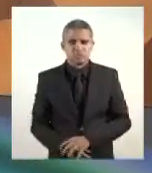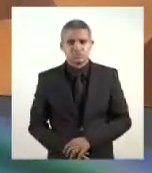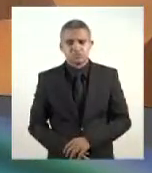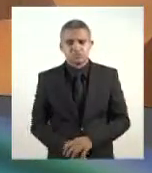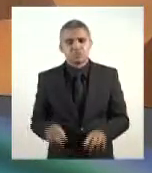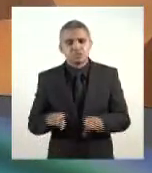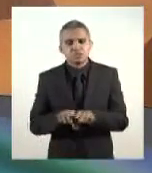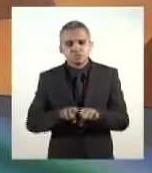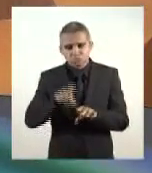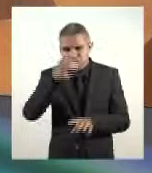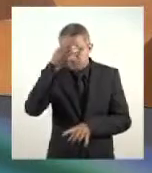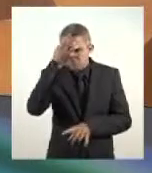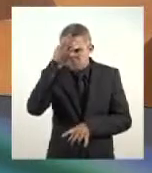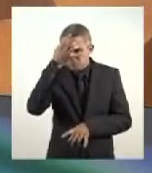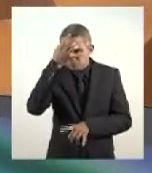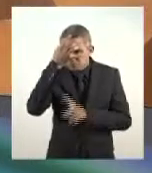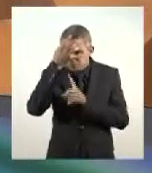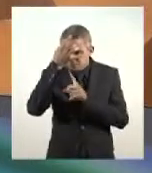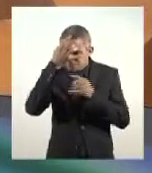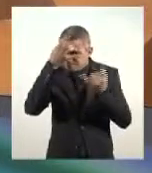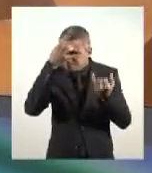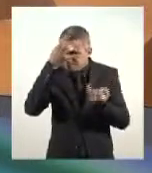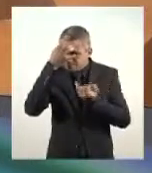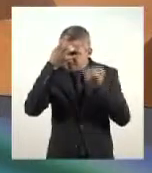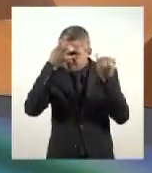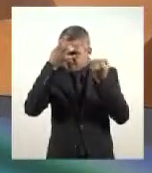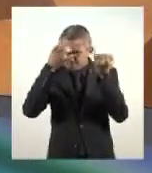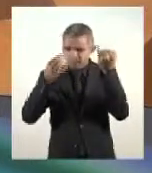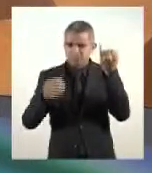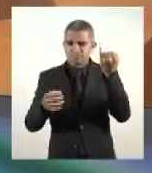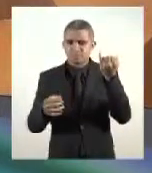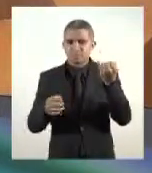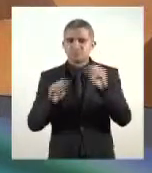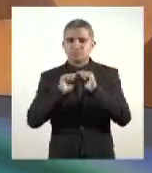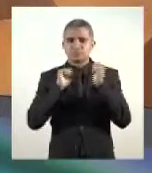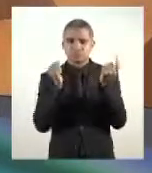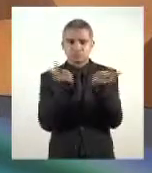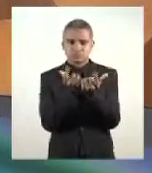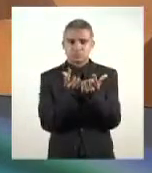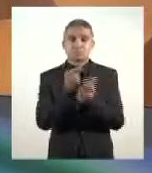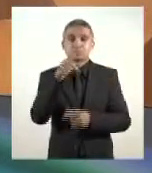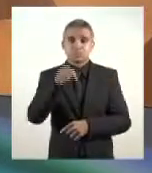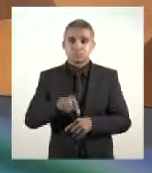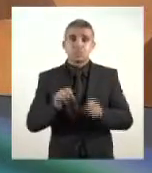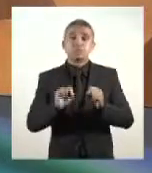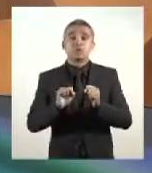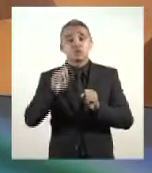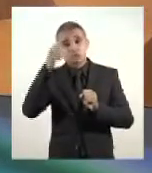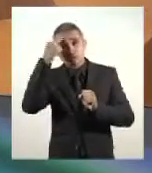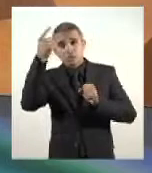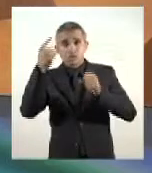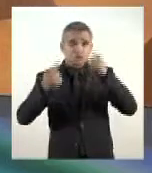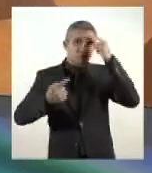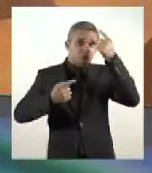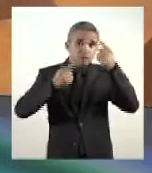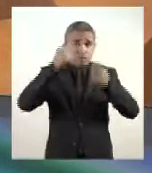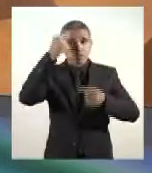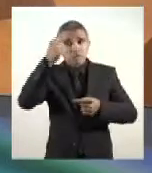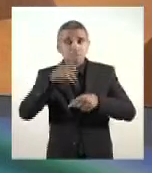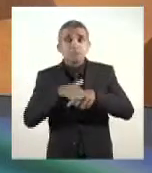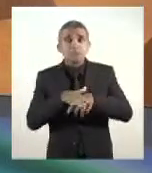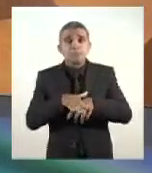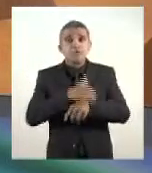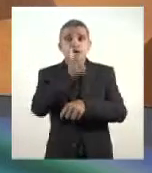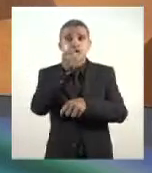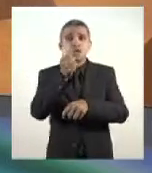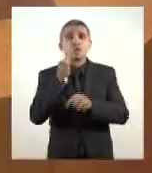a consciência necessária para que a Assembleia Legislativa daqui possam surgir ideias no sentido de melhorar